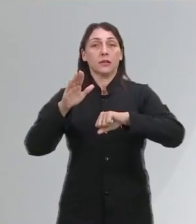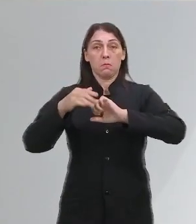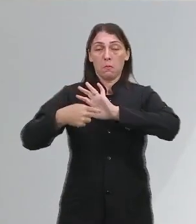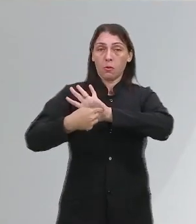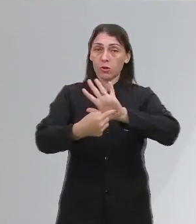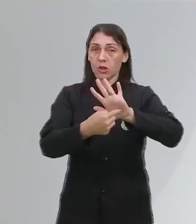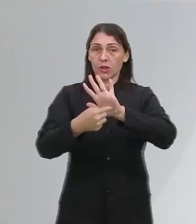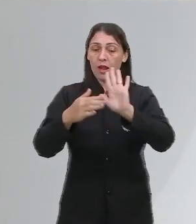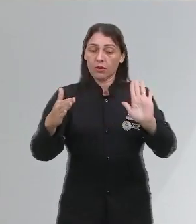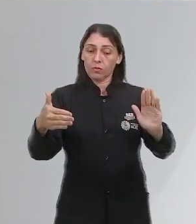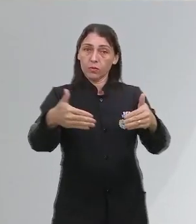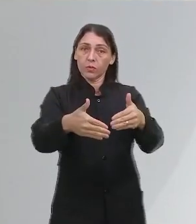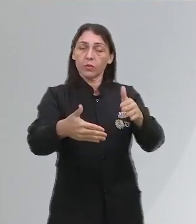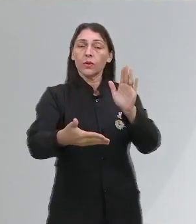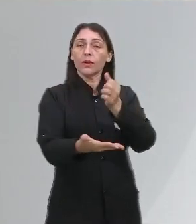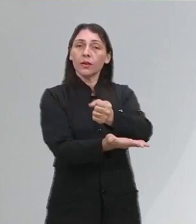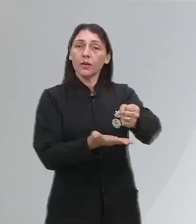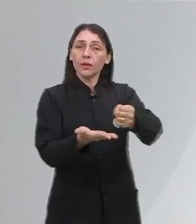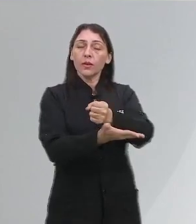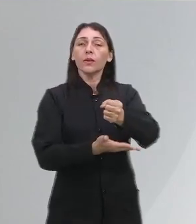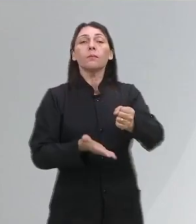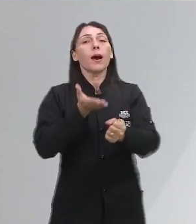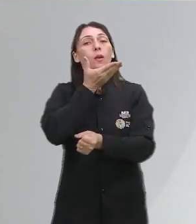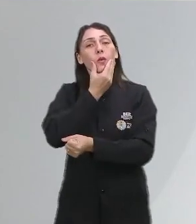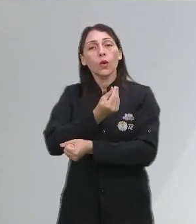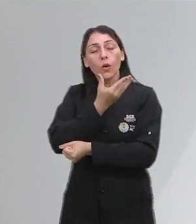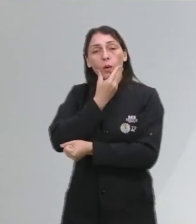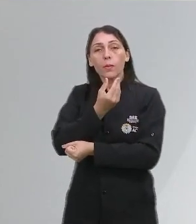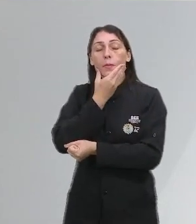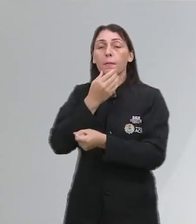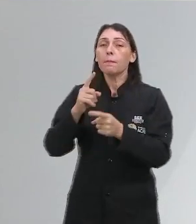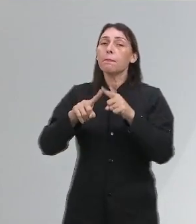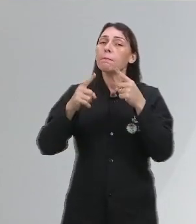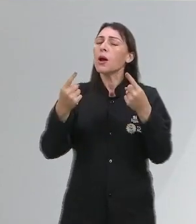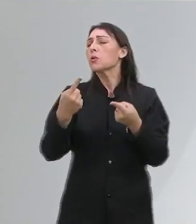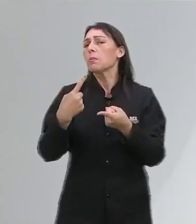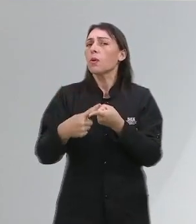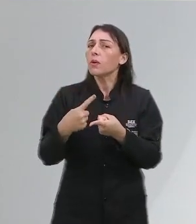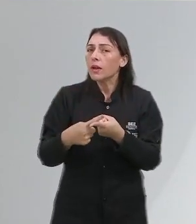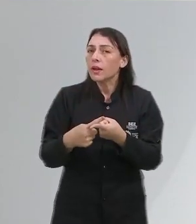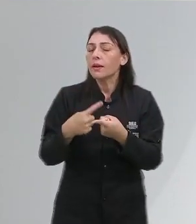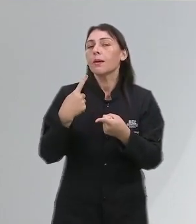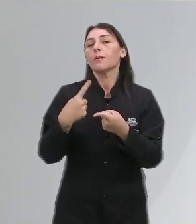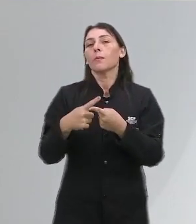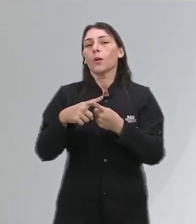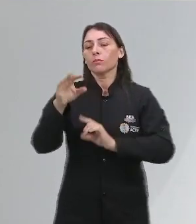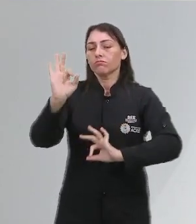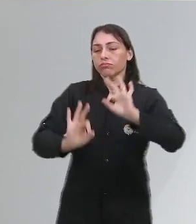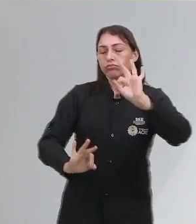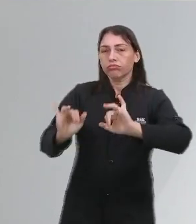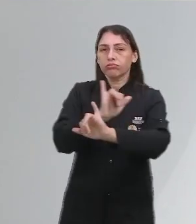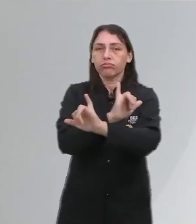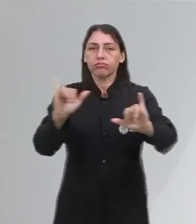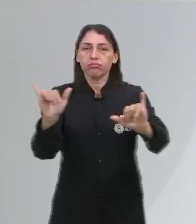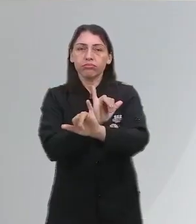e direcionado para o público masculino. Mas o porquê? Porque a construção do